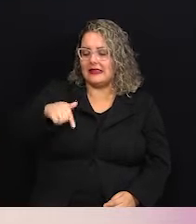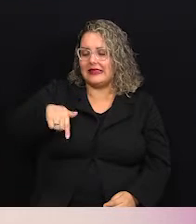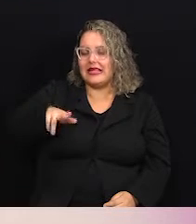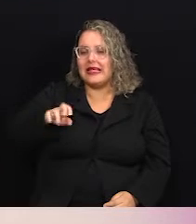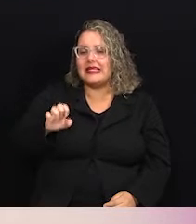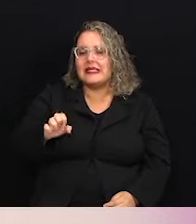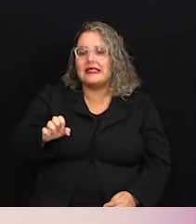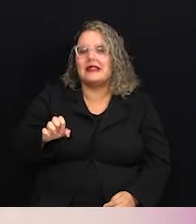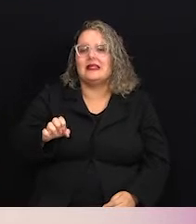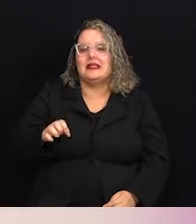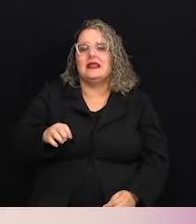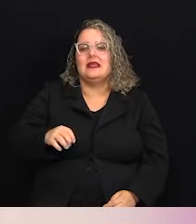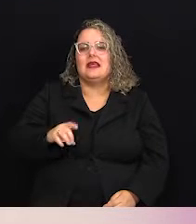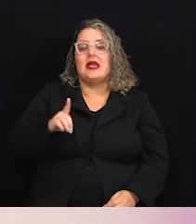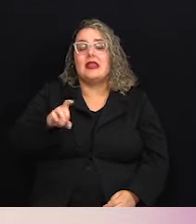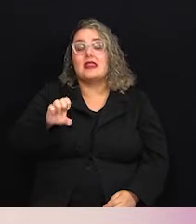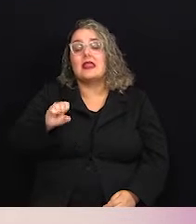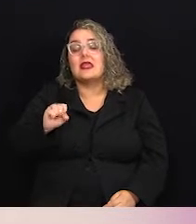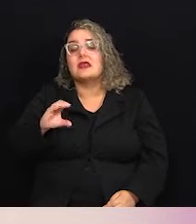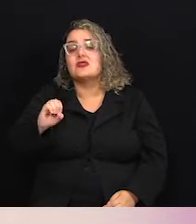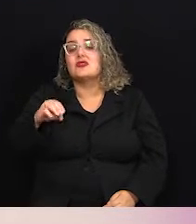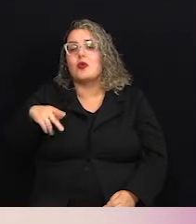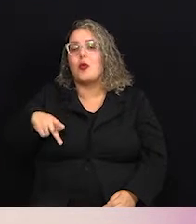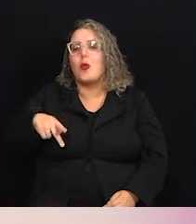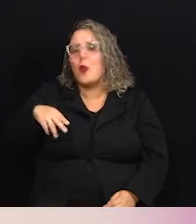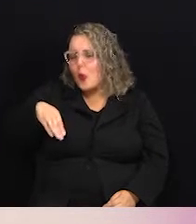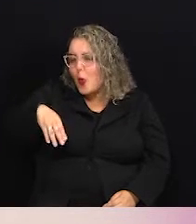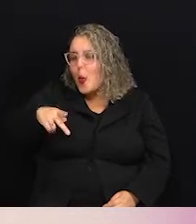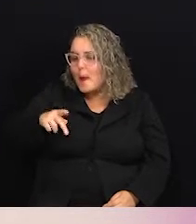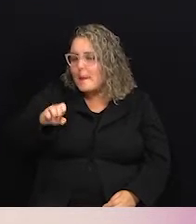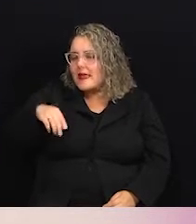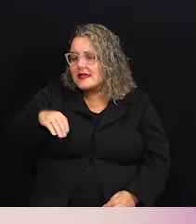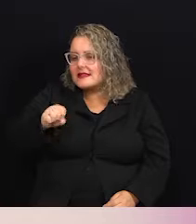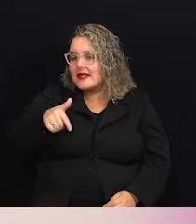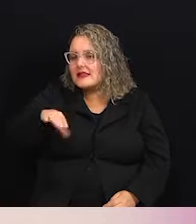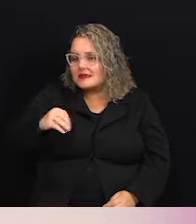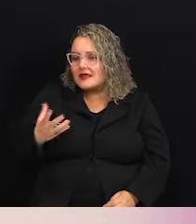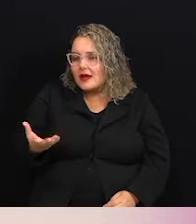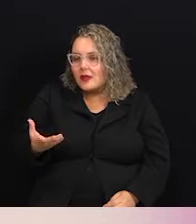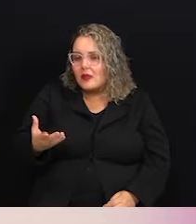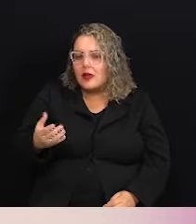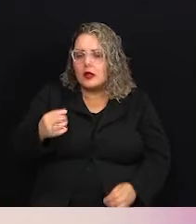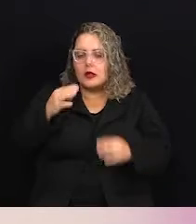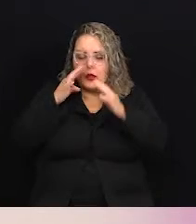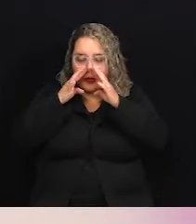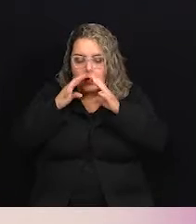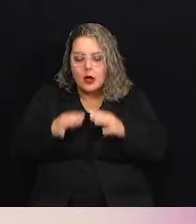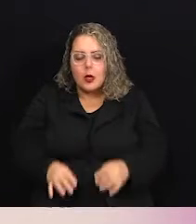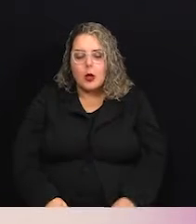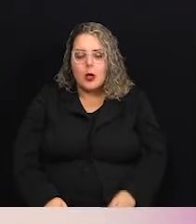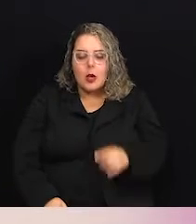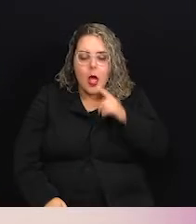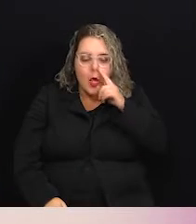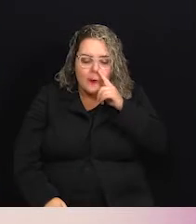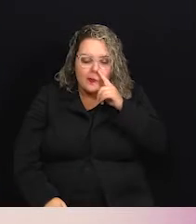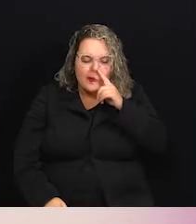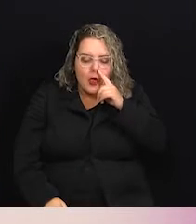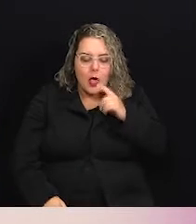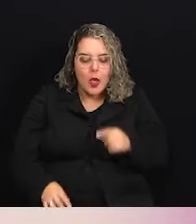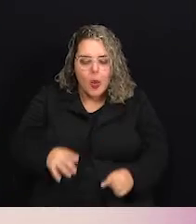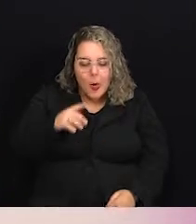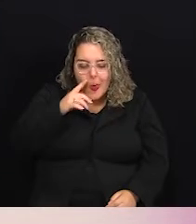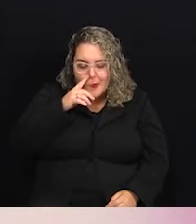então, aquelas descompensações de uma rinite. A rinite sempre, principalmente, é aquela obstrução nasal,